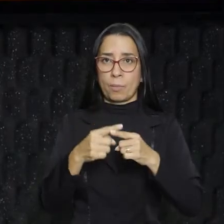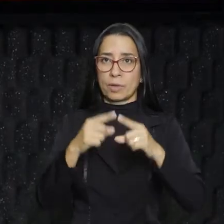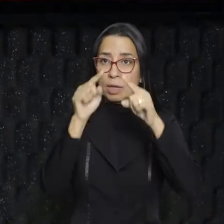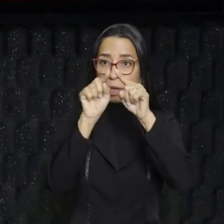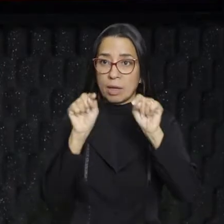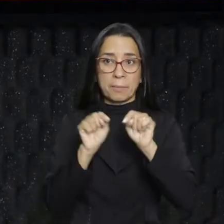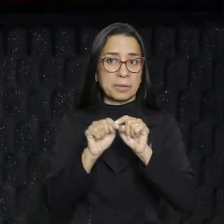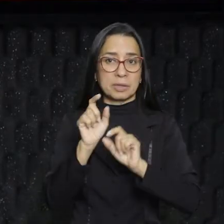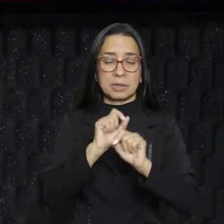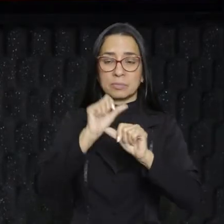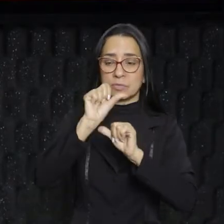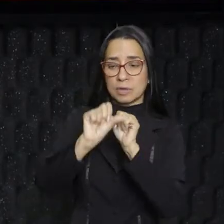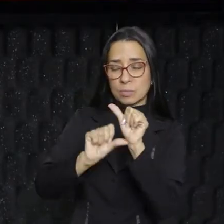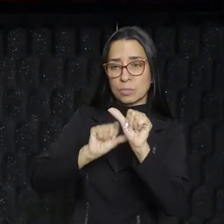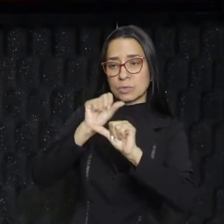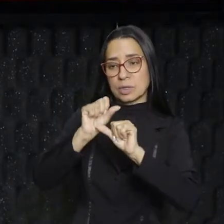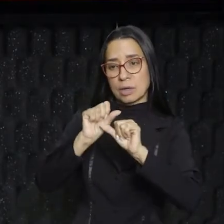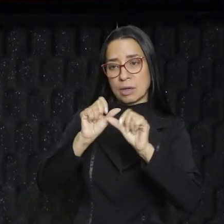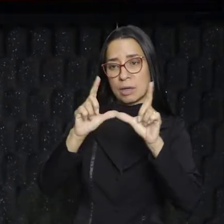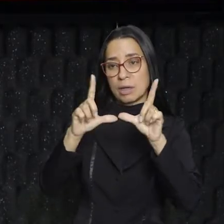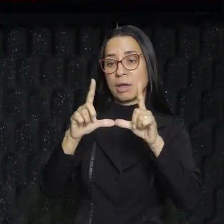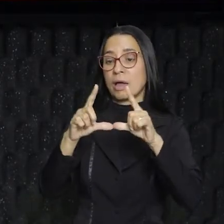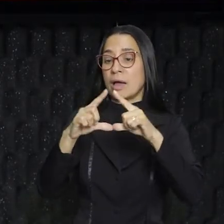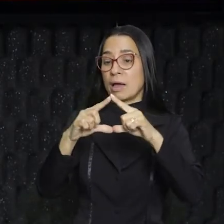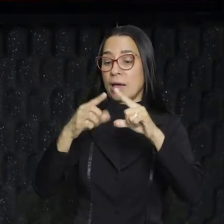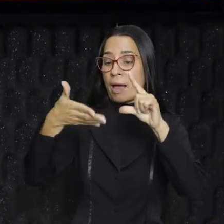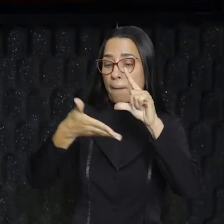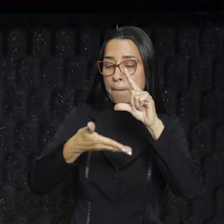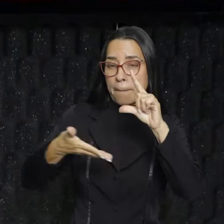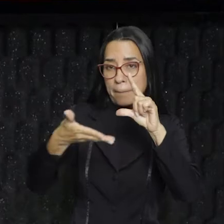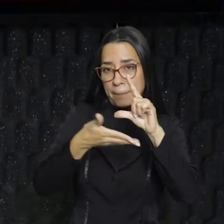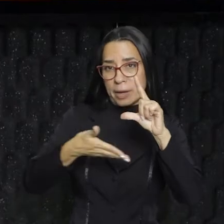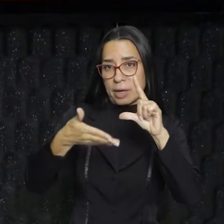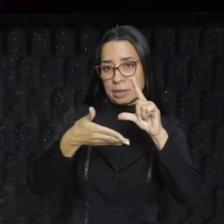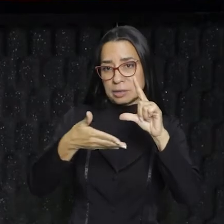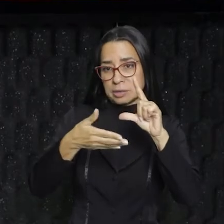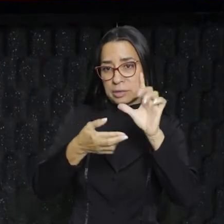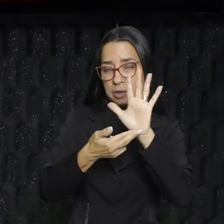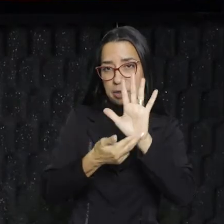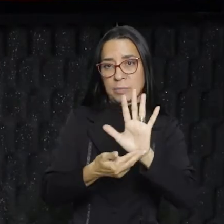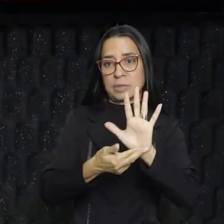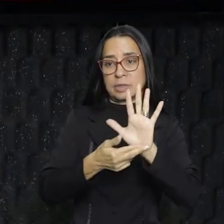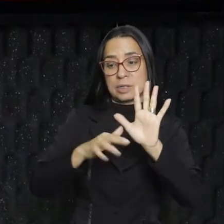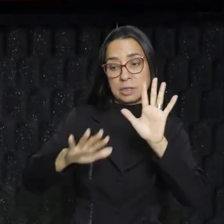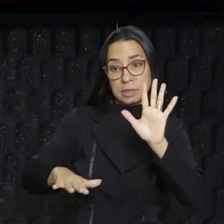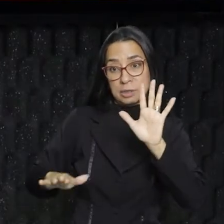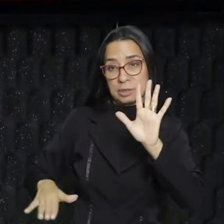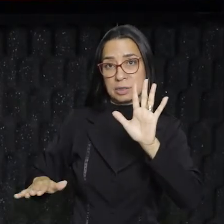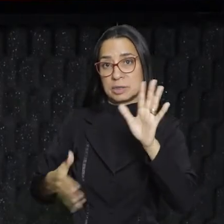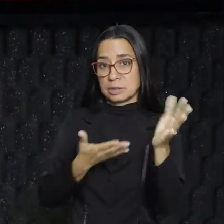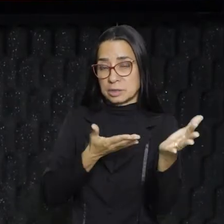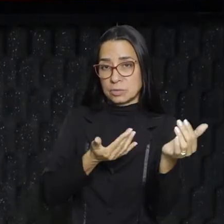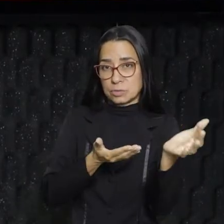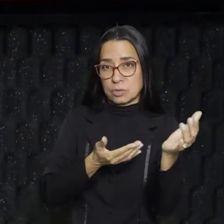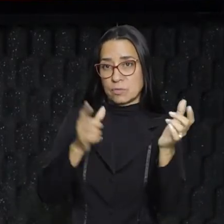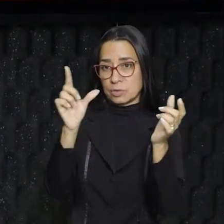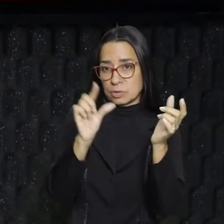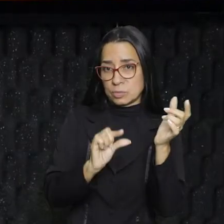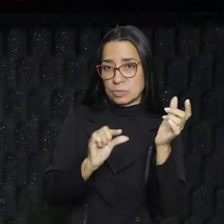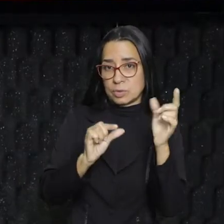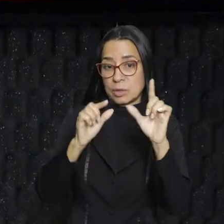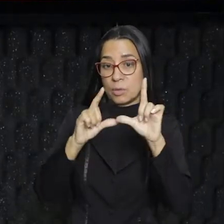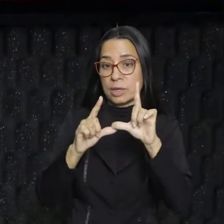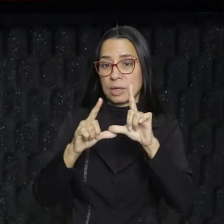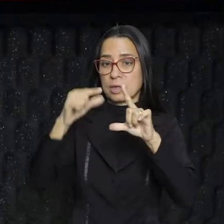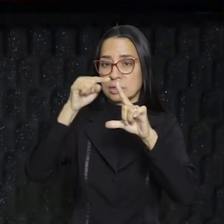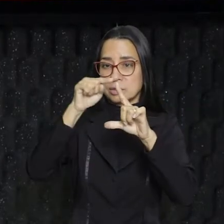estável, ela vai mudar. A base dela, com menor, que representa as crianças e os jovens, diminui, e o ápice da pirâmide, onde estão os